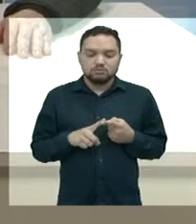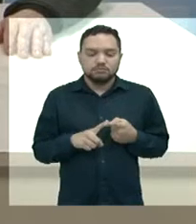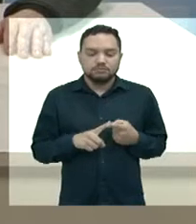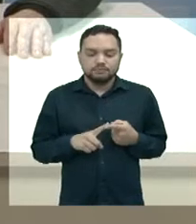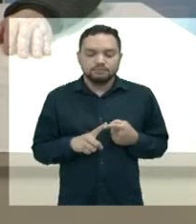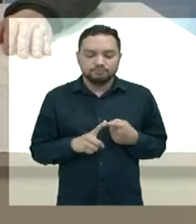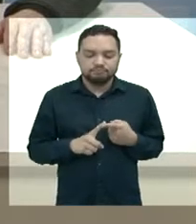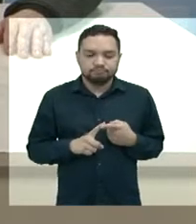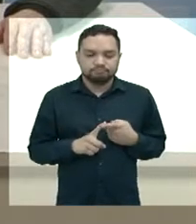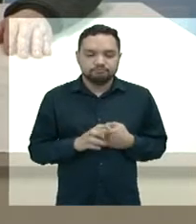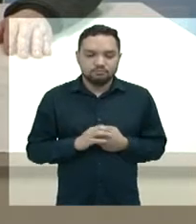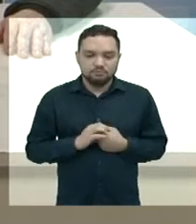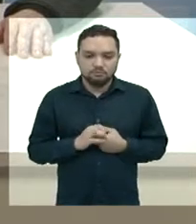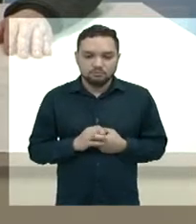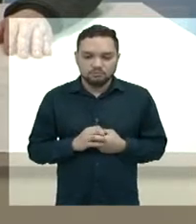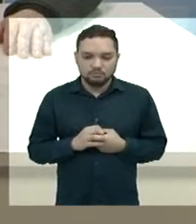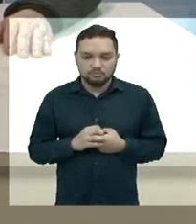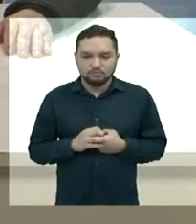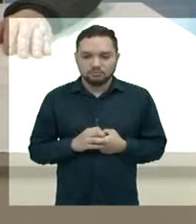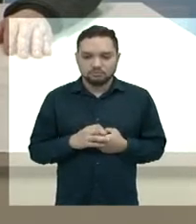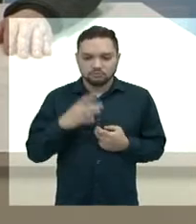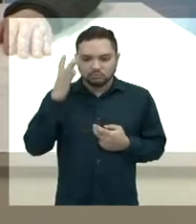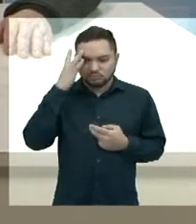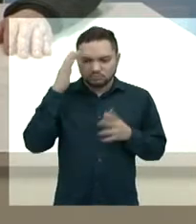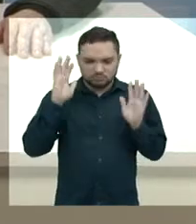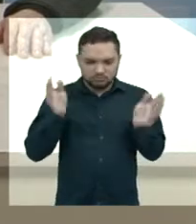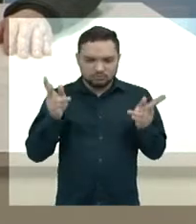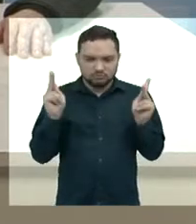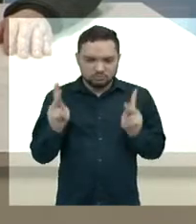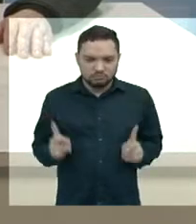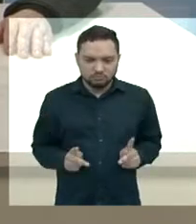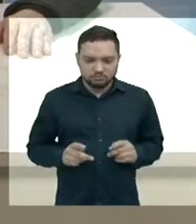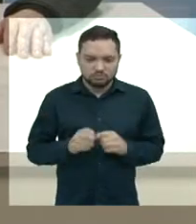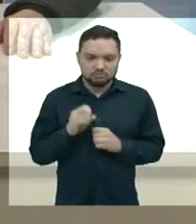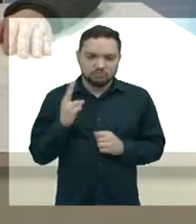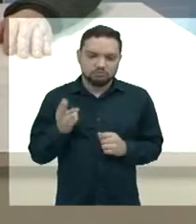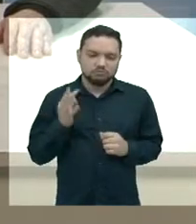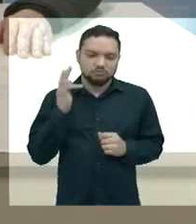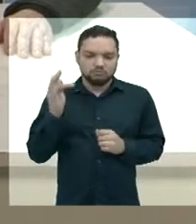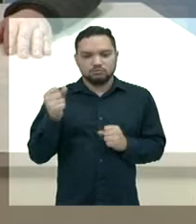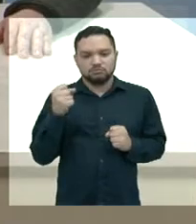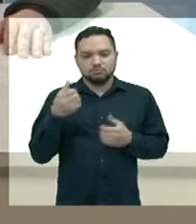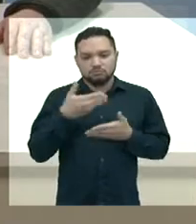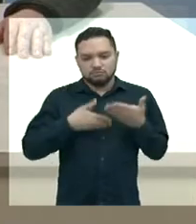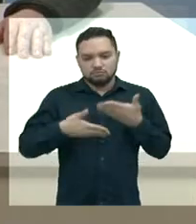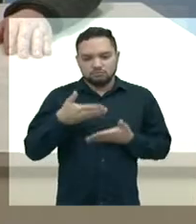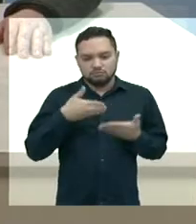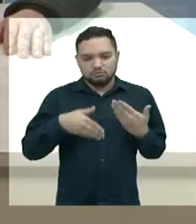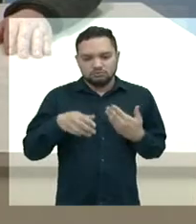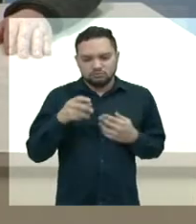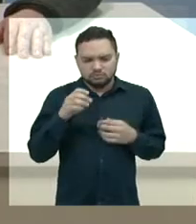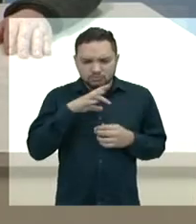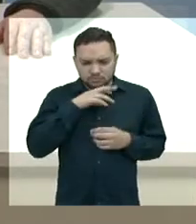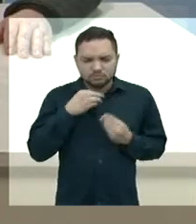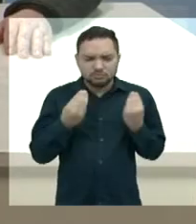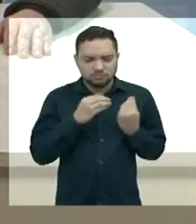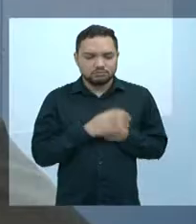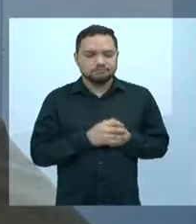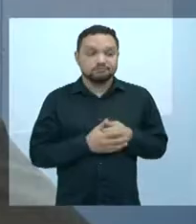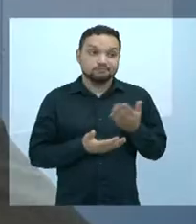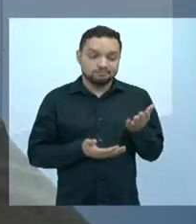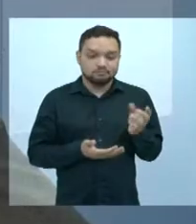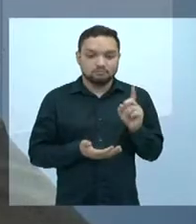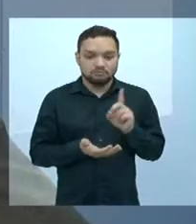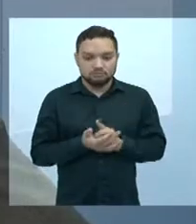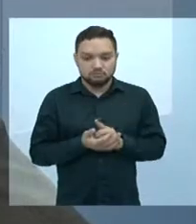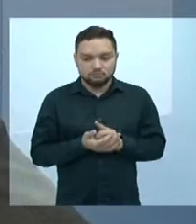que está superado ou vai ter algum reflexo aí na relação? Na grande realidade, você tem aqui uma